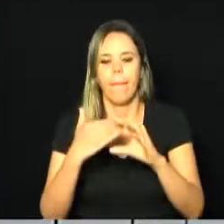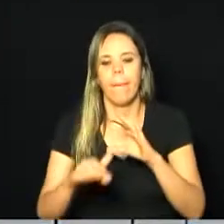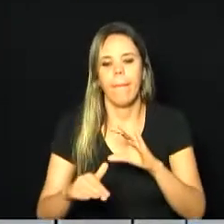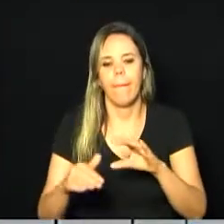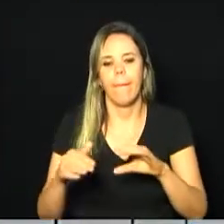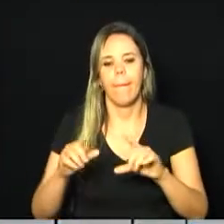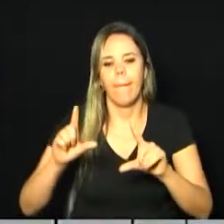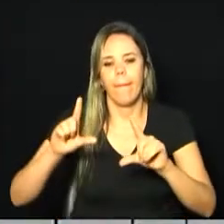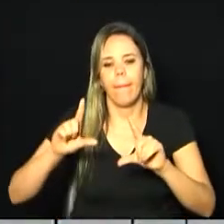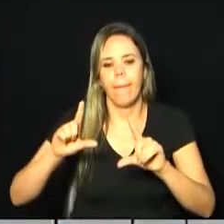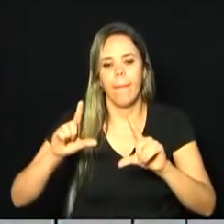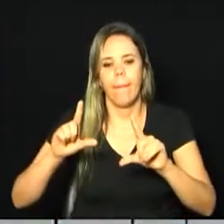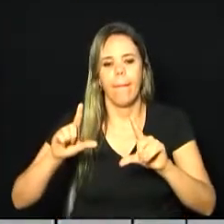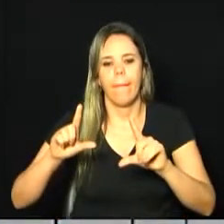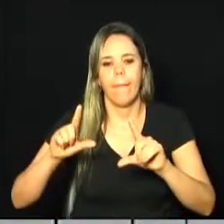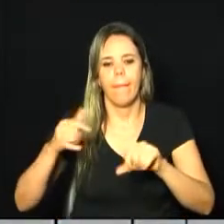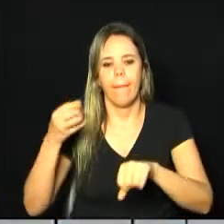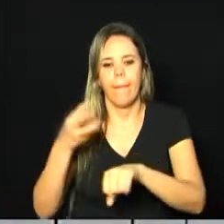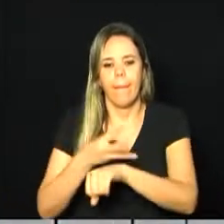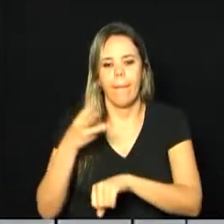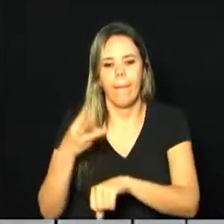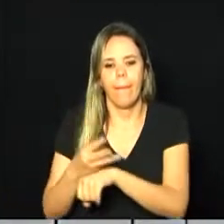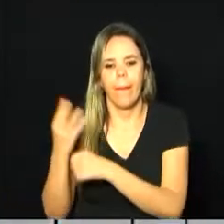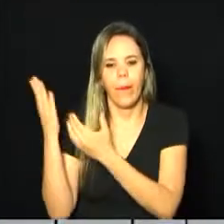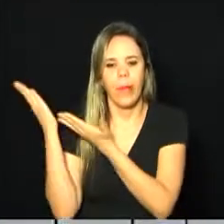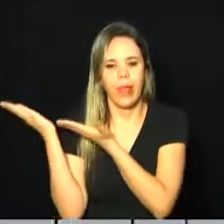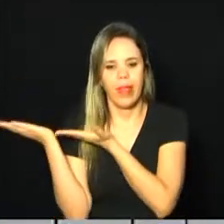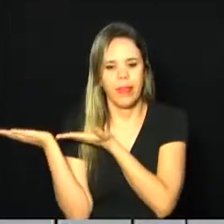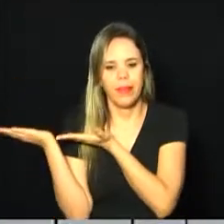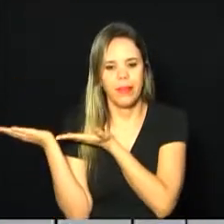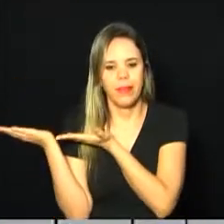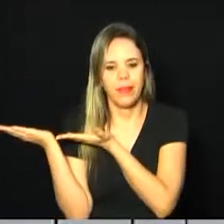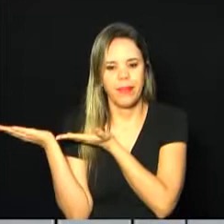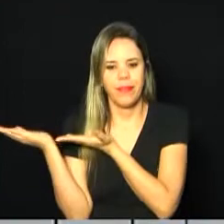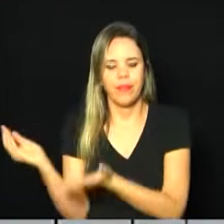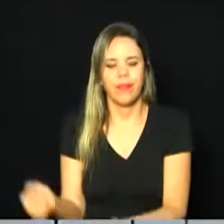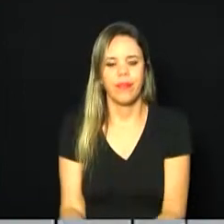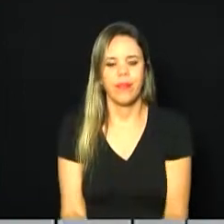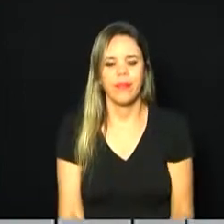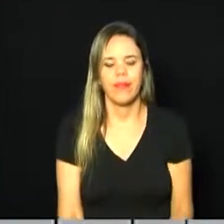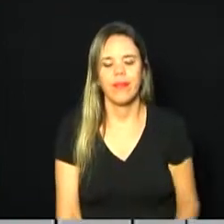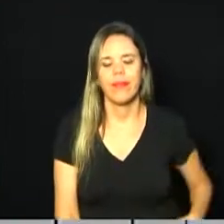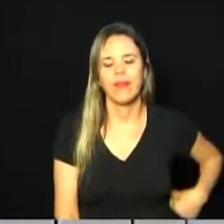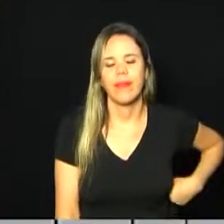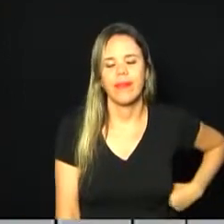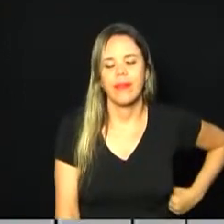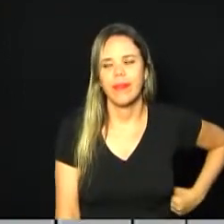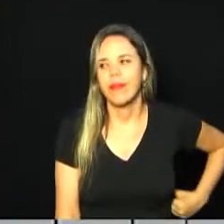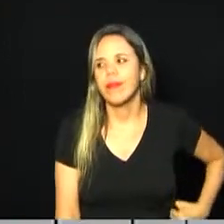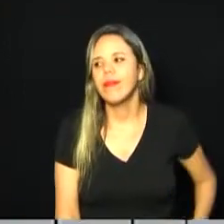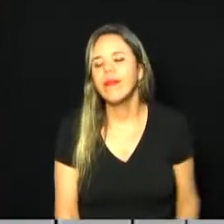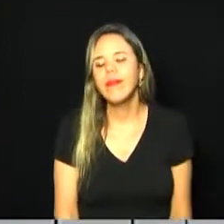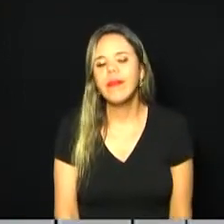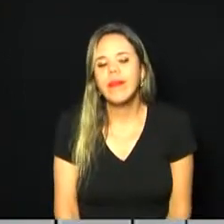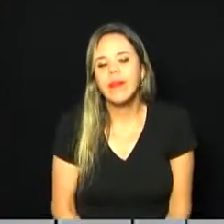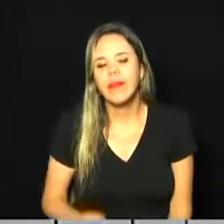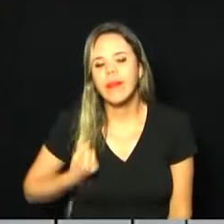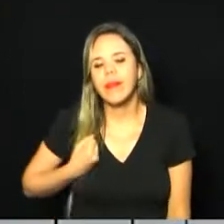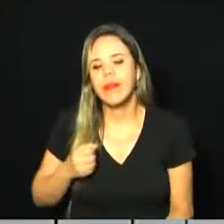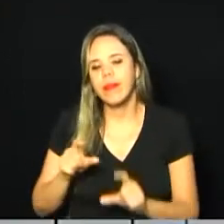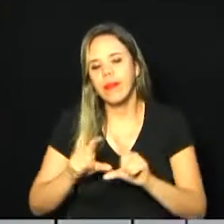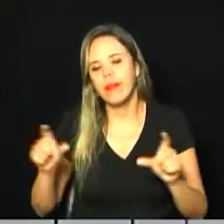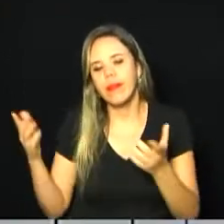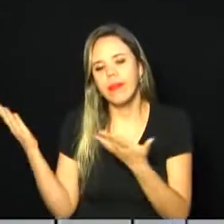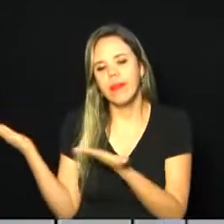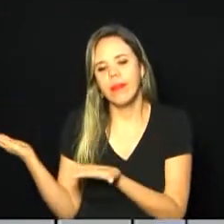através do nosso WhatsApp 19 é o nosso dever de 97 89 3.776 número está